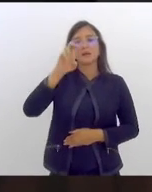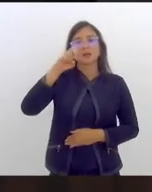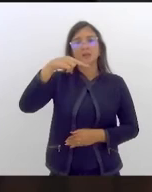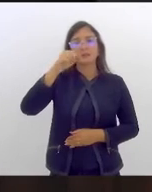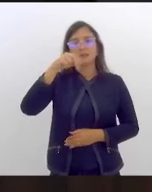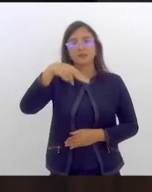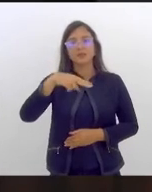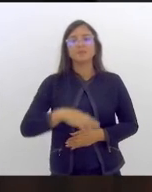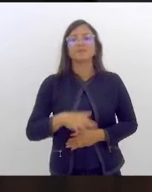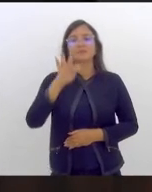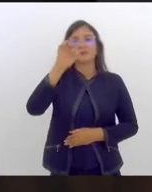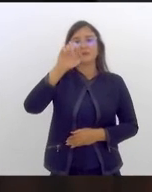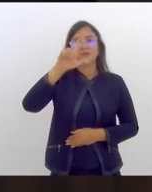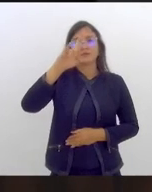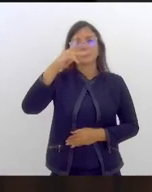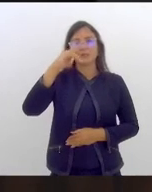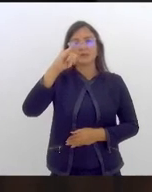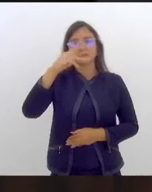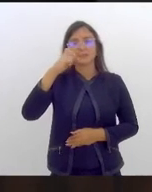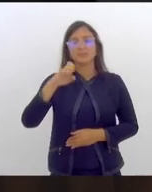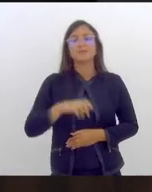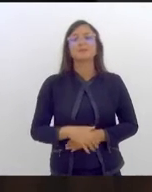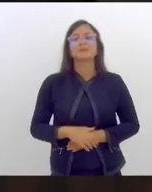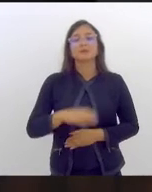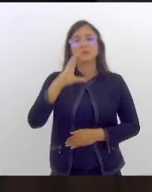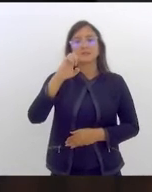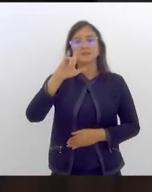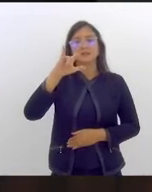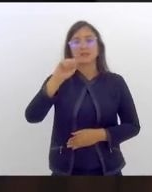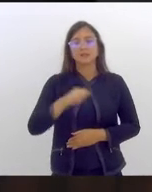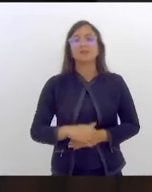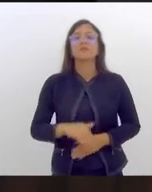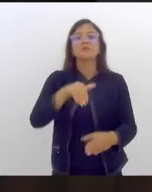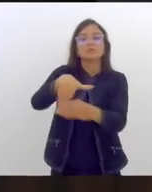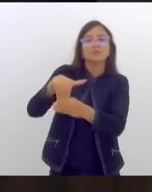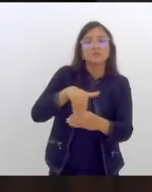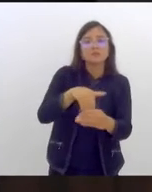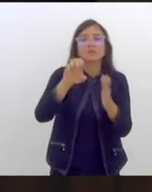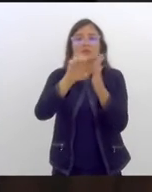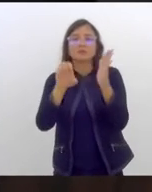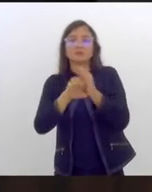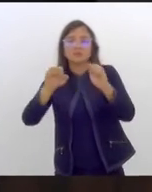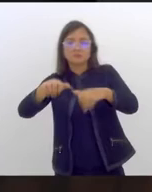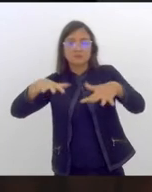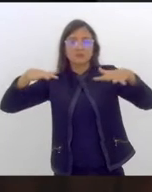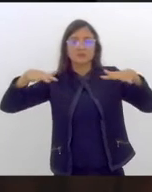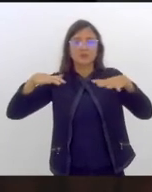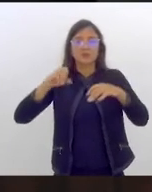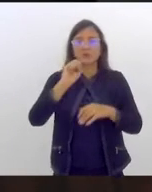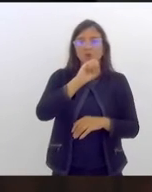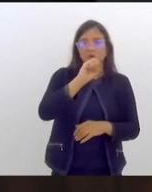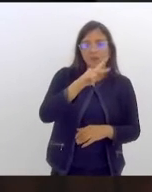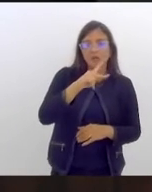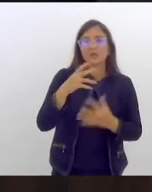Jordão em votação a emenda de plenário comparecer favorável